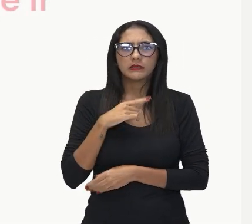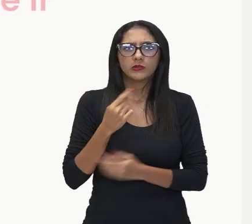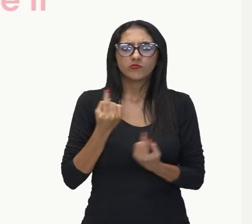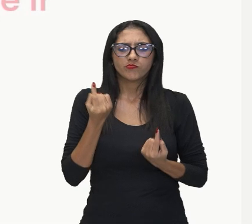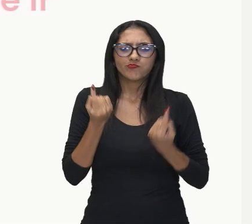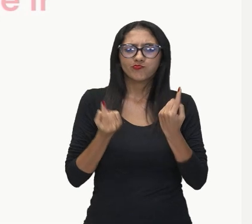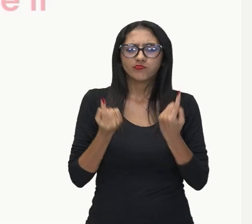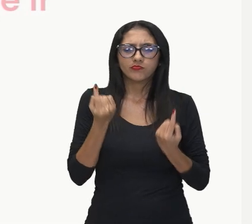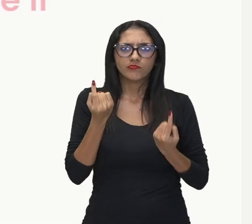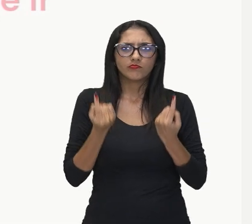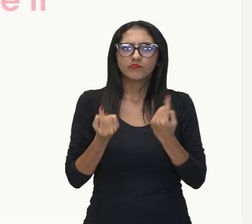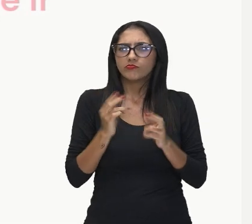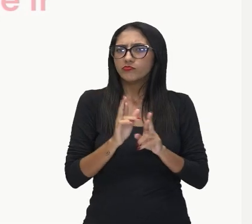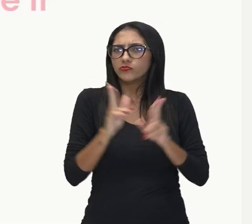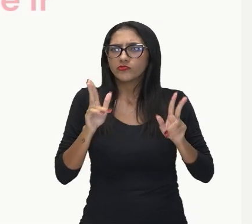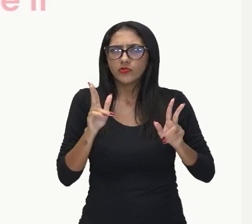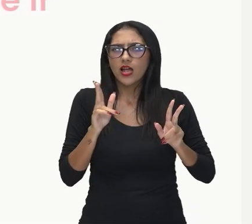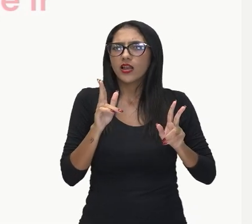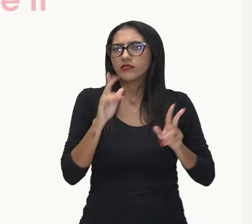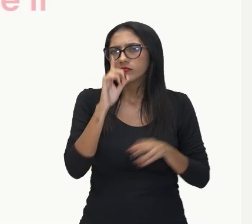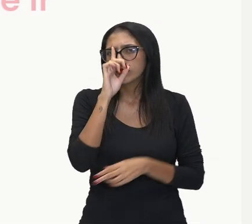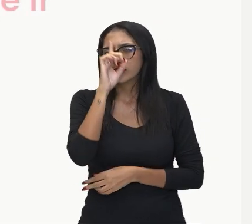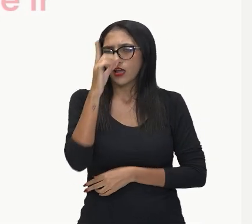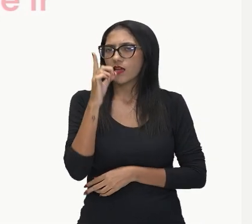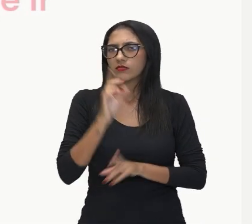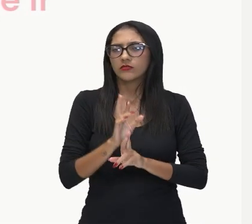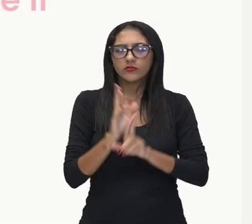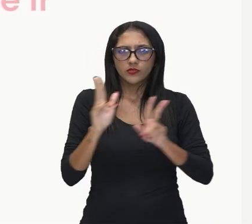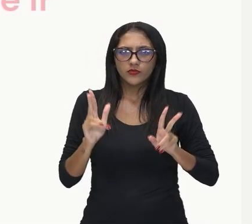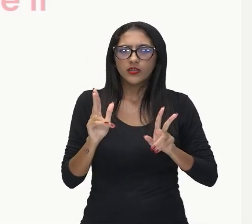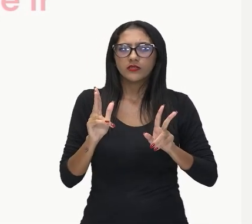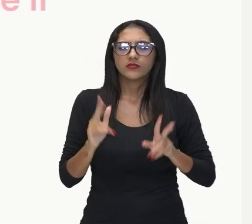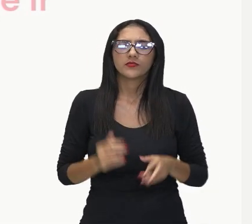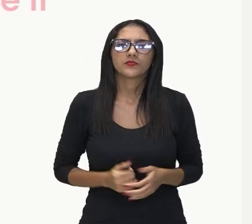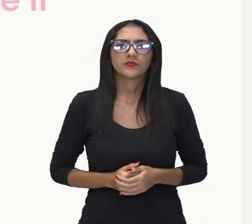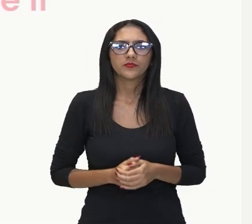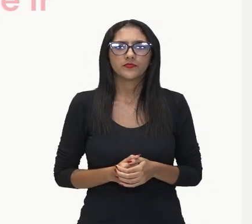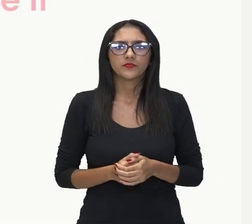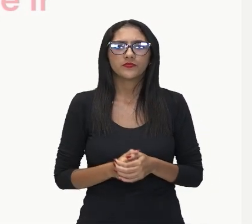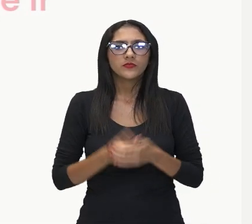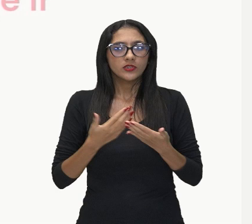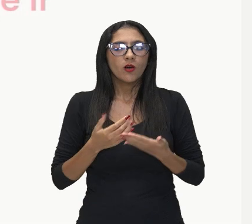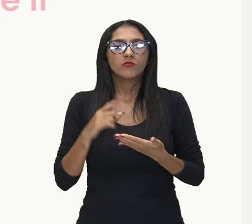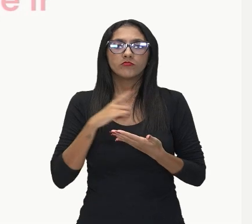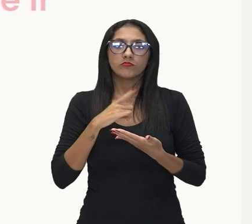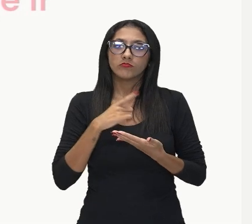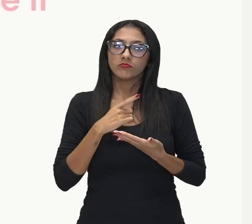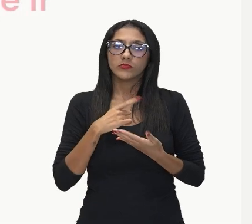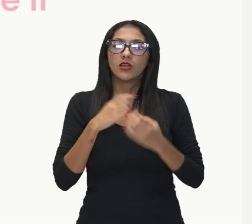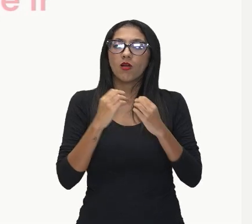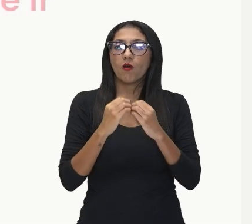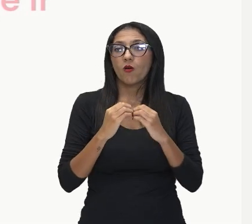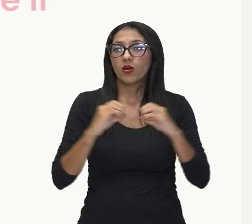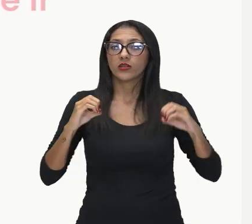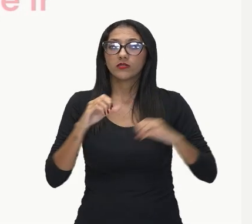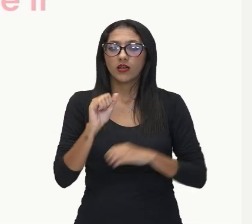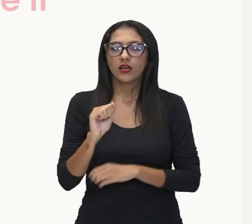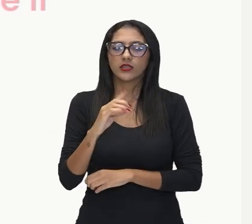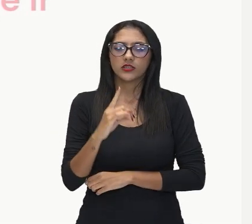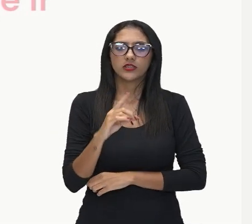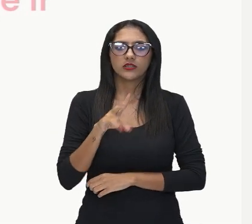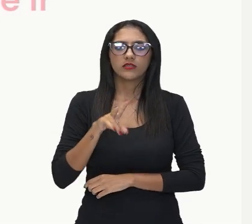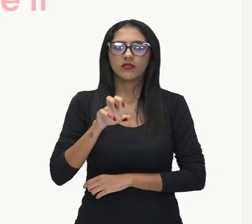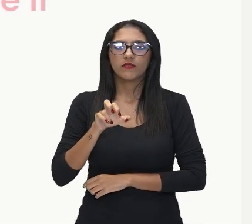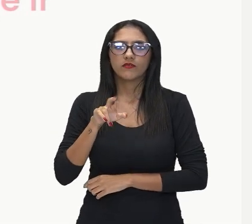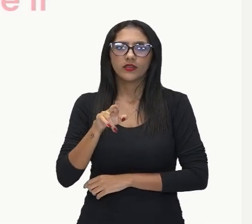de ideias aí, de oposição. Então, eu tenho uma oração coordenada sindética adversativa.